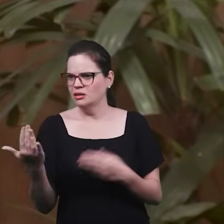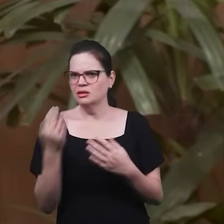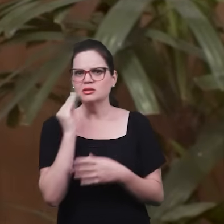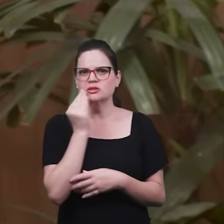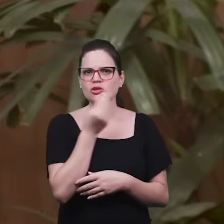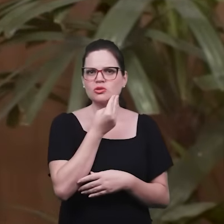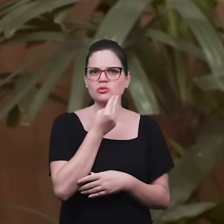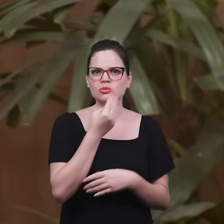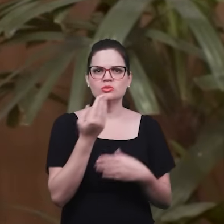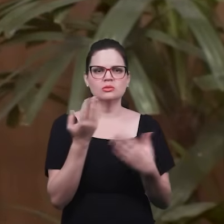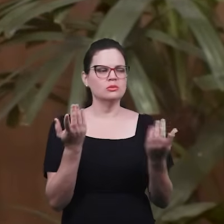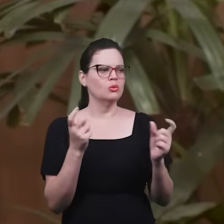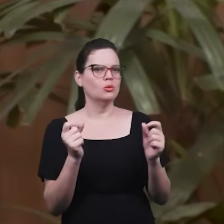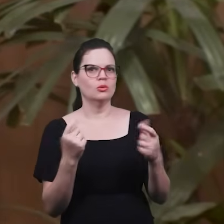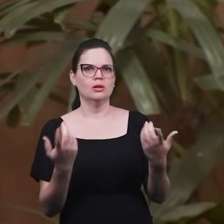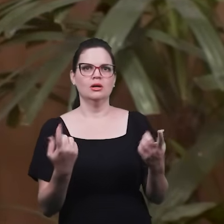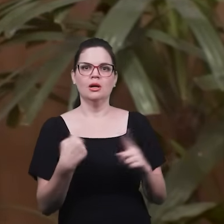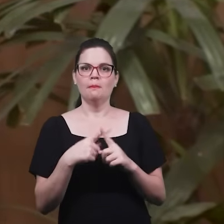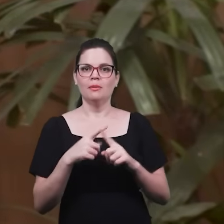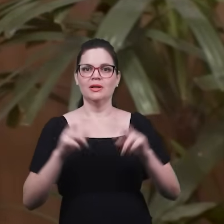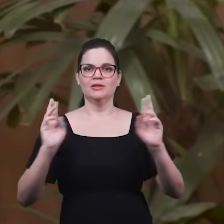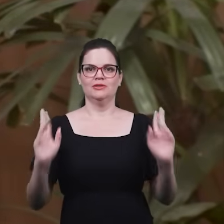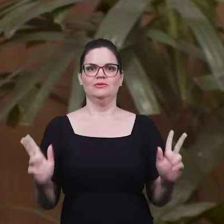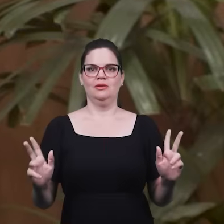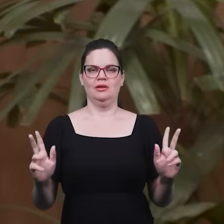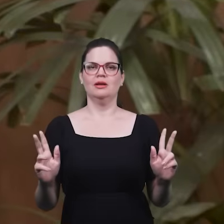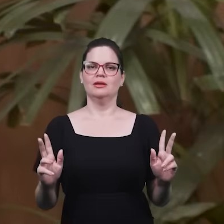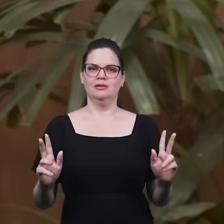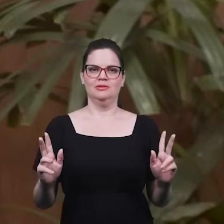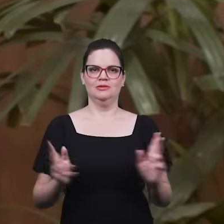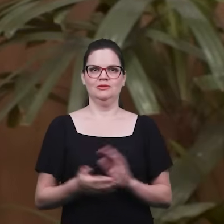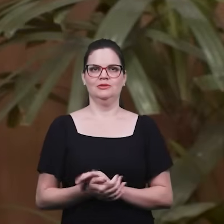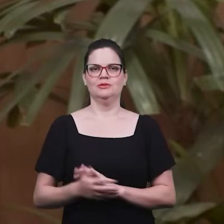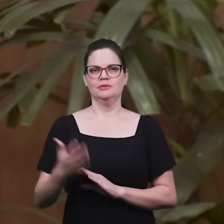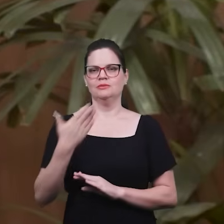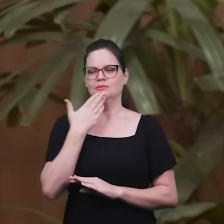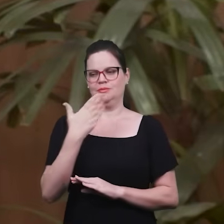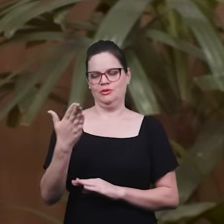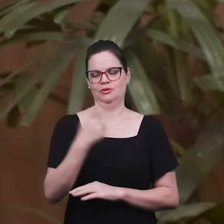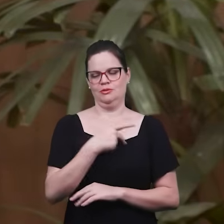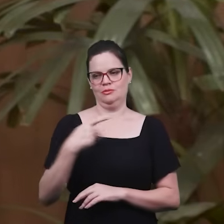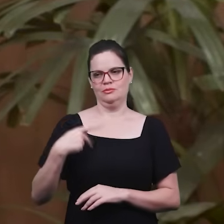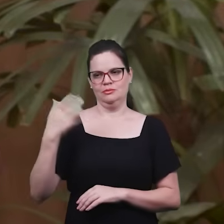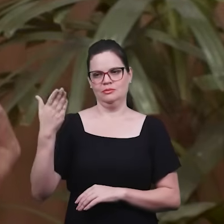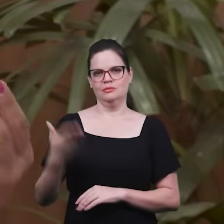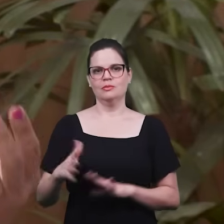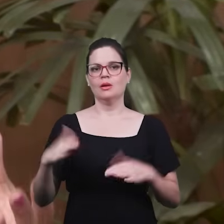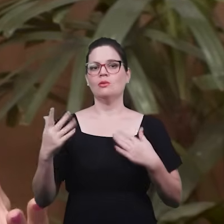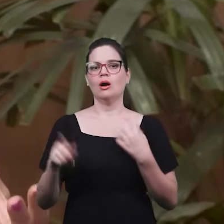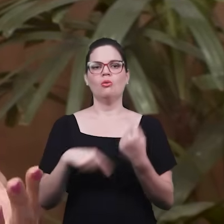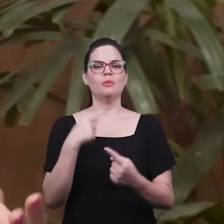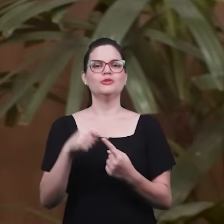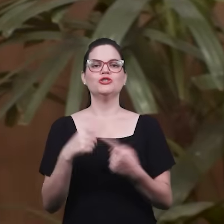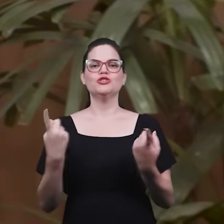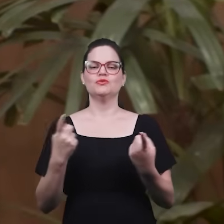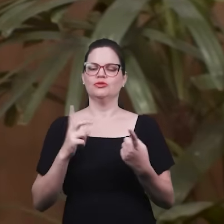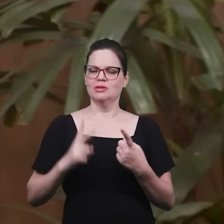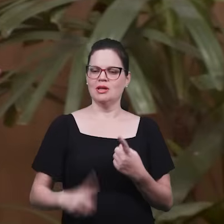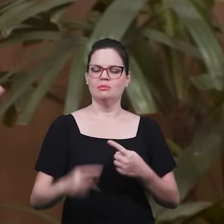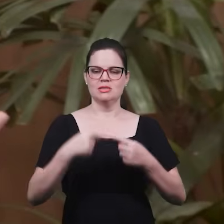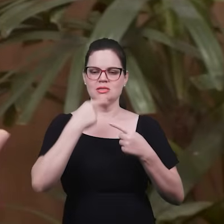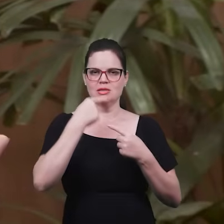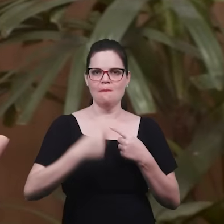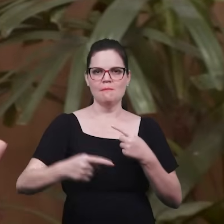com uma dispensação diferente do tipo de busca. Gostaríamos de ouvir um pouco, pastor, qual o objetivo dessa busca? Você